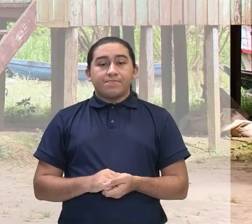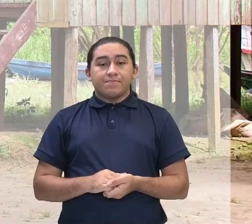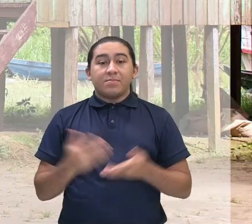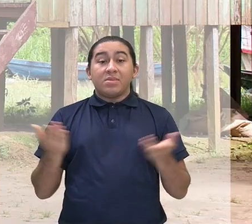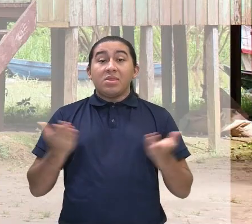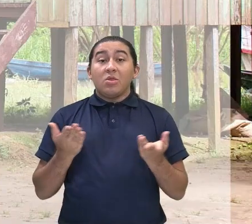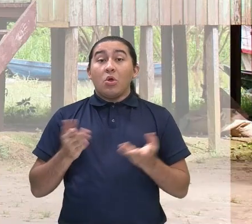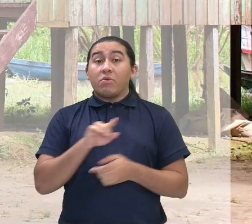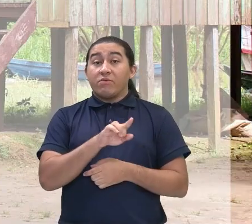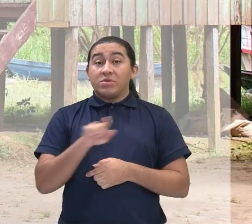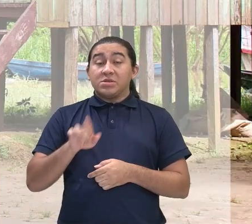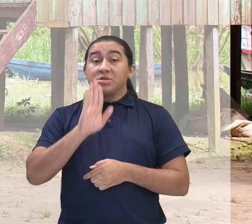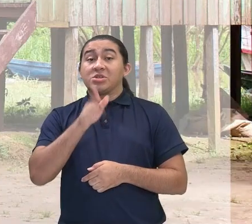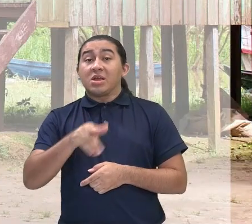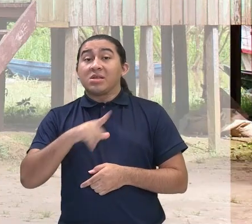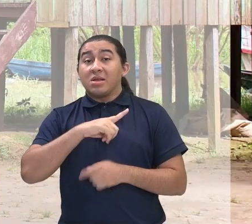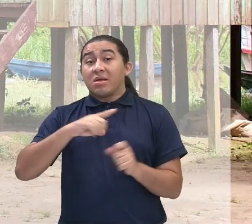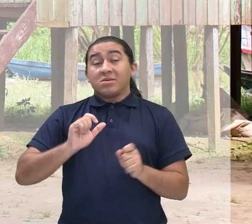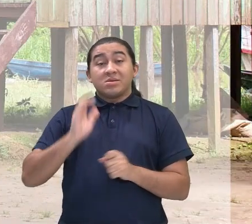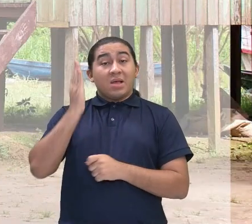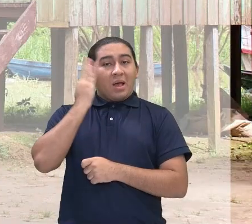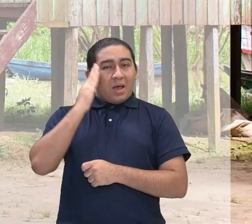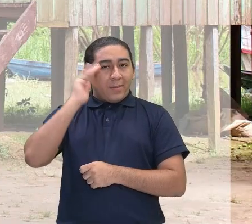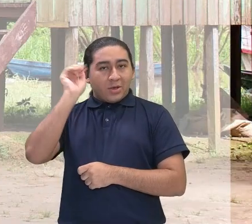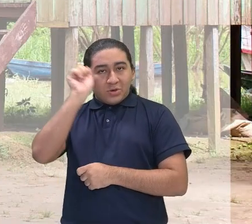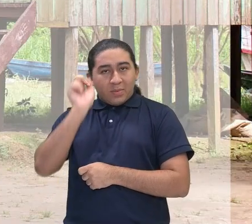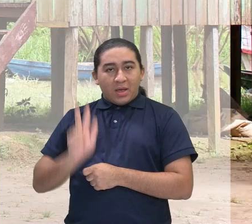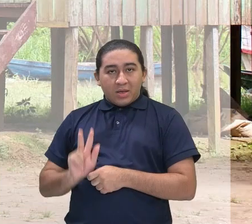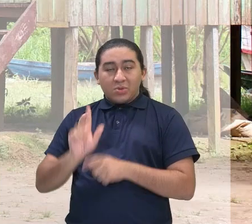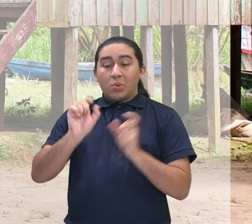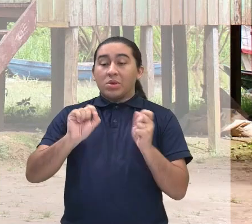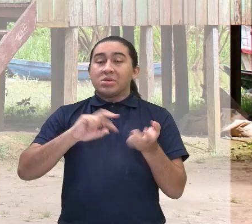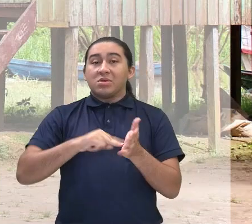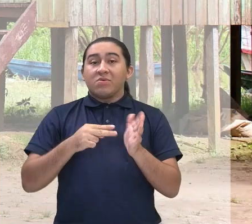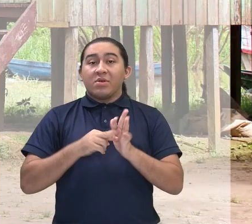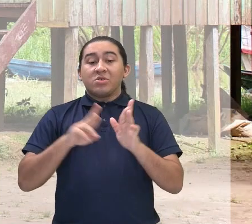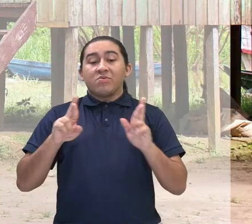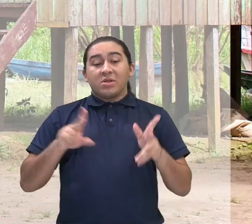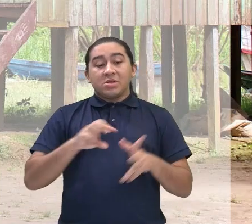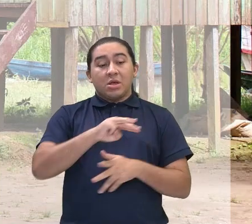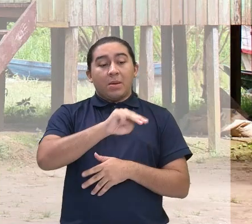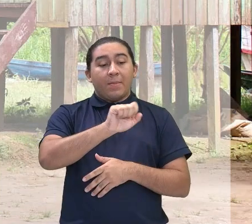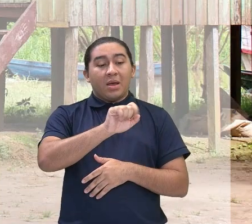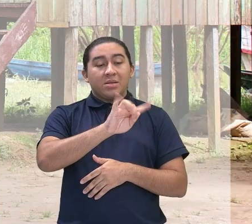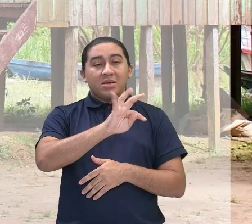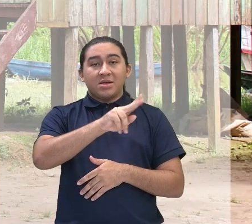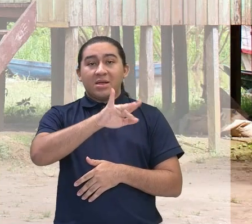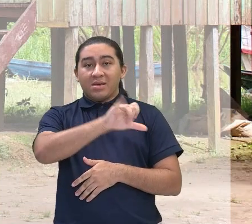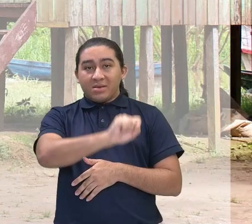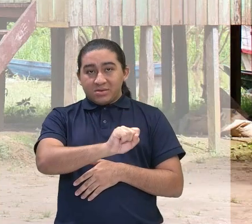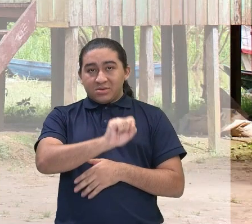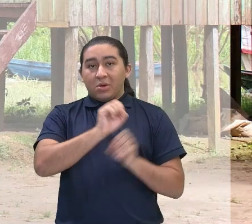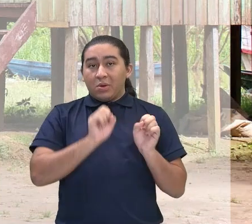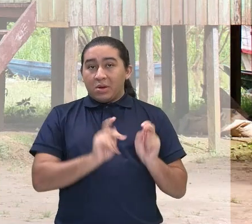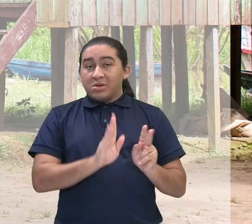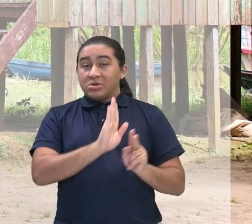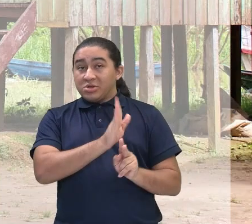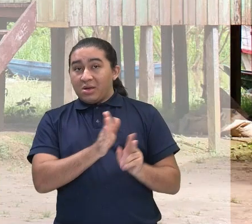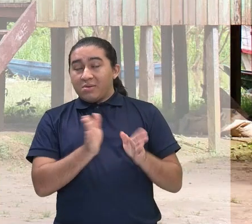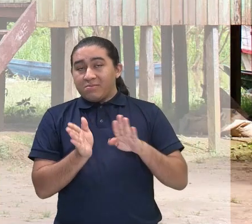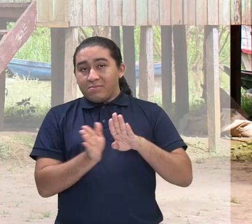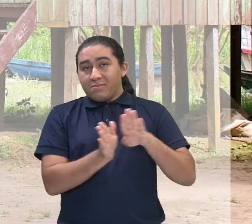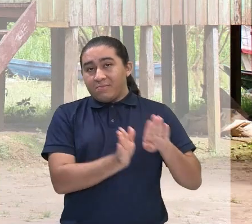que você já está craque em fontes materiais, históricas materiais, vamos